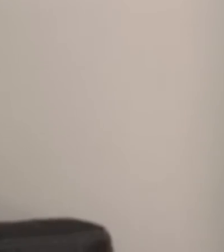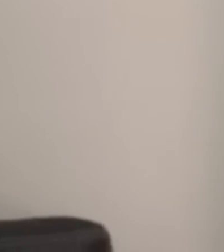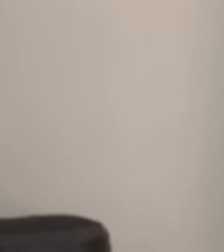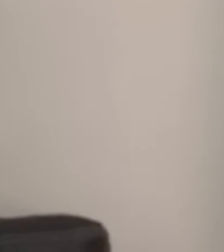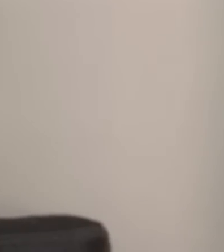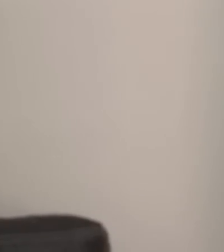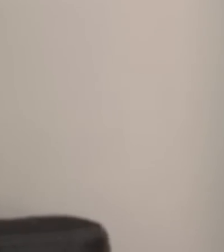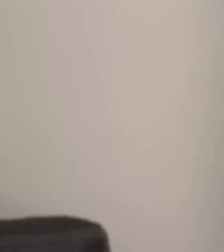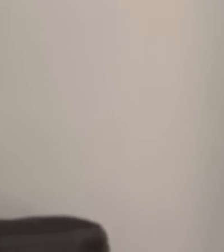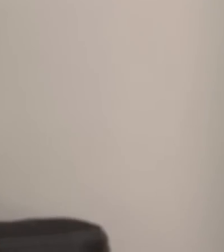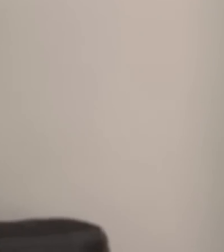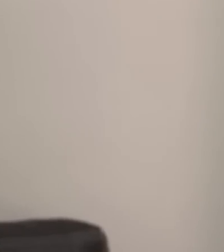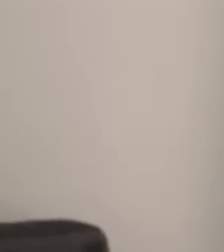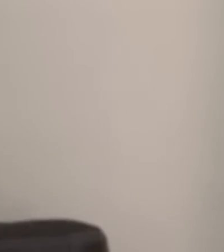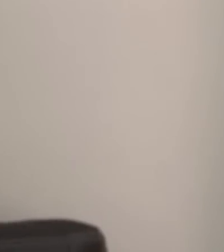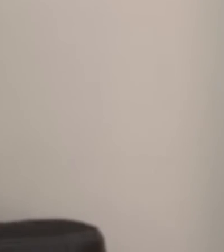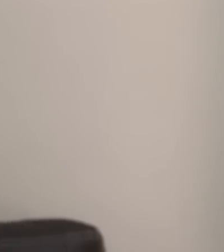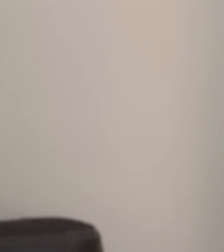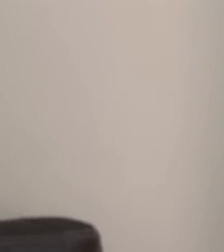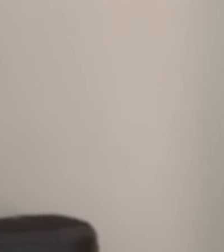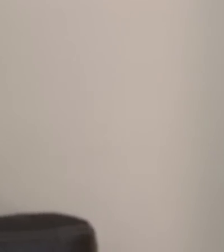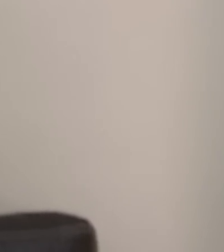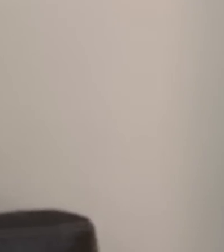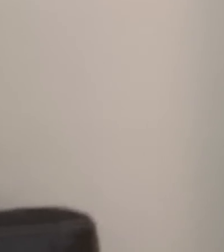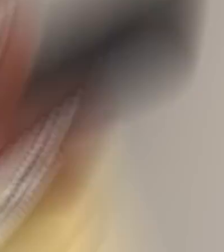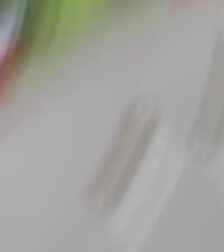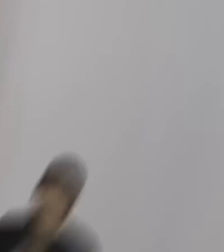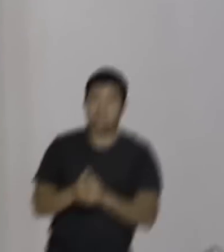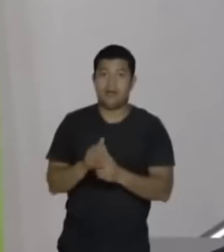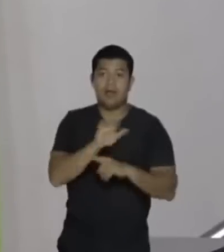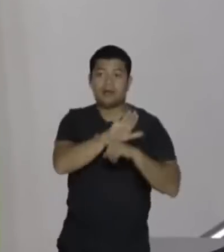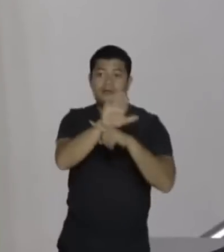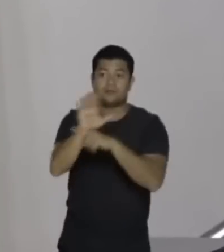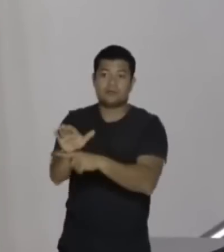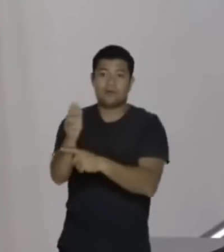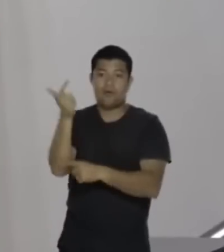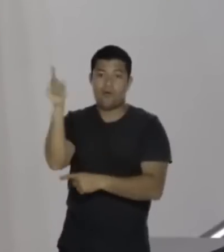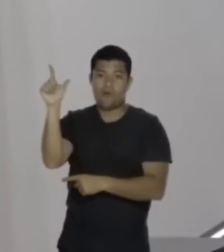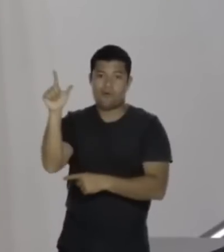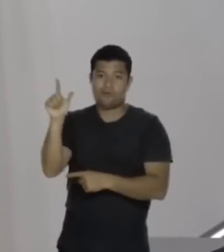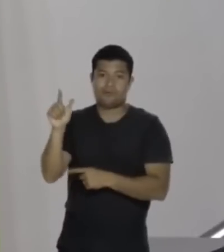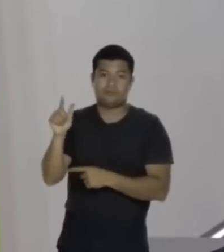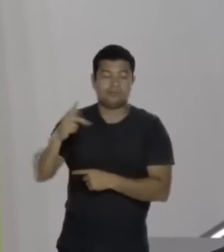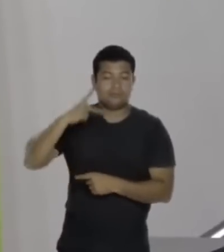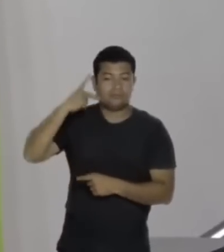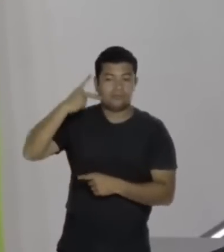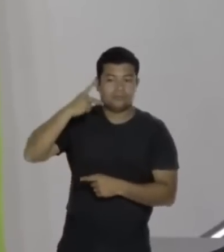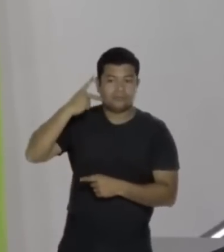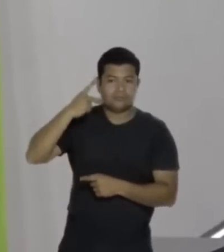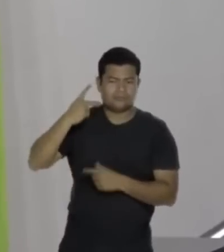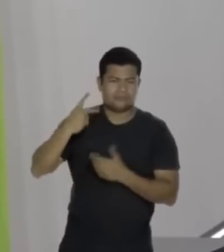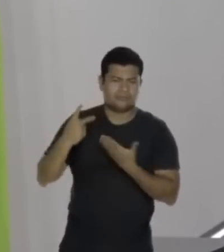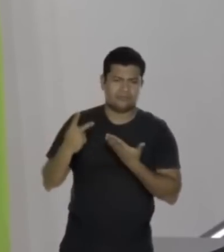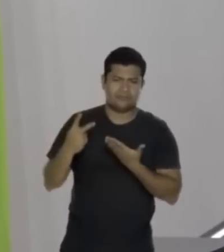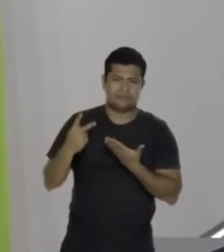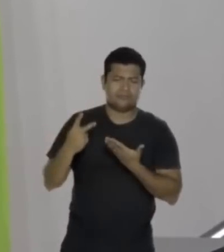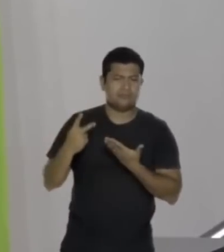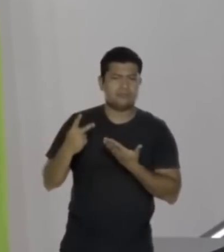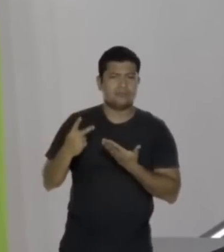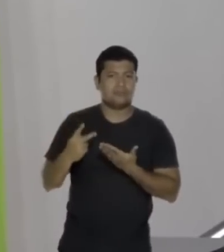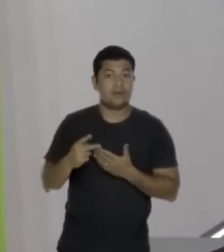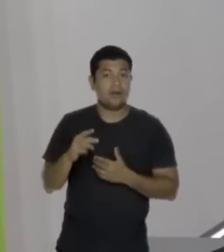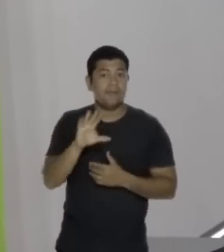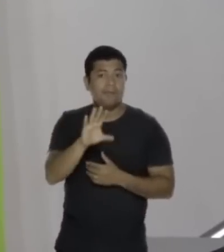época fraudou licitação para beneficiar um aliado político. Ninguém está falando sobre isso. Não é interessante? Fica parecendo que